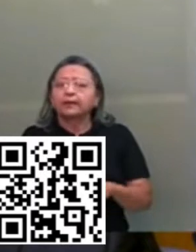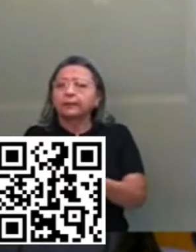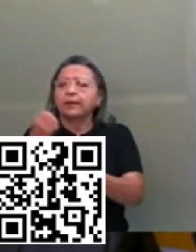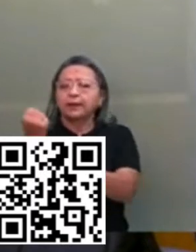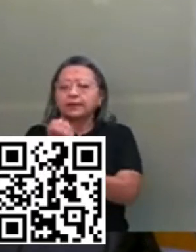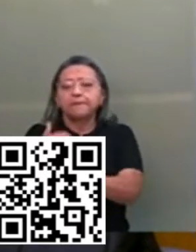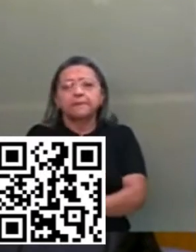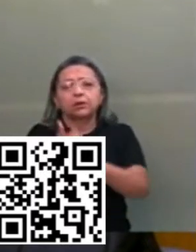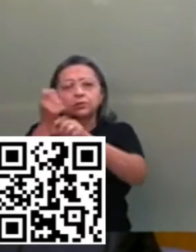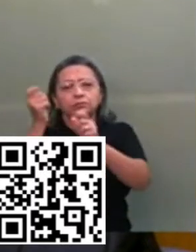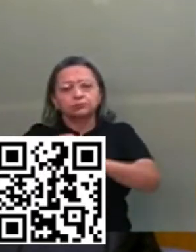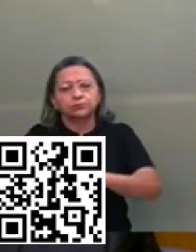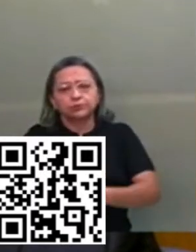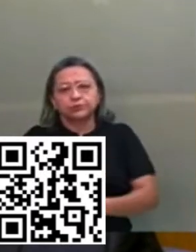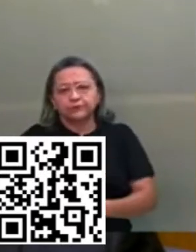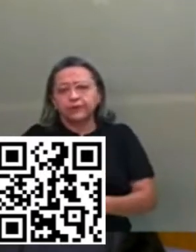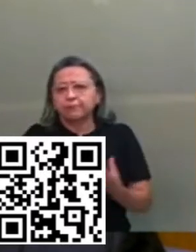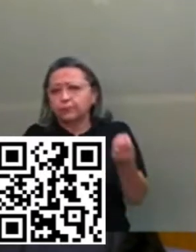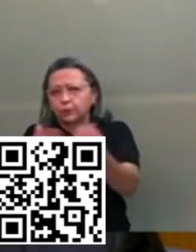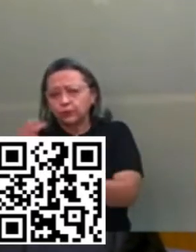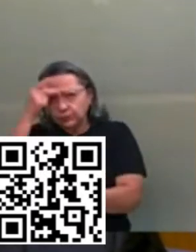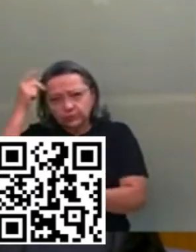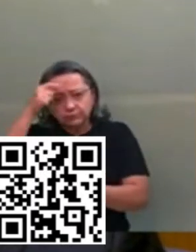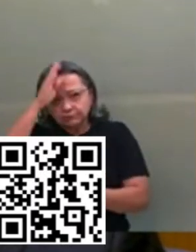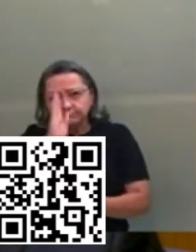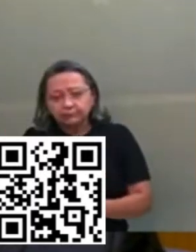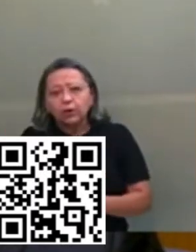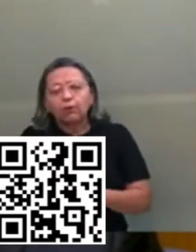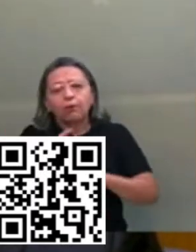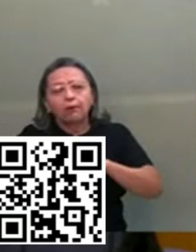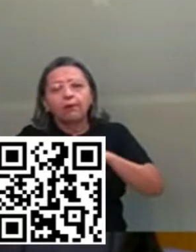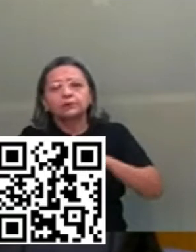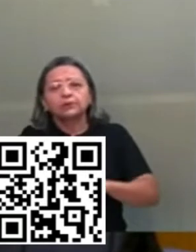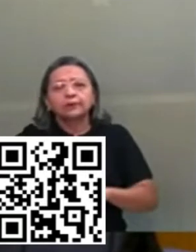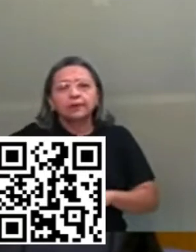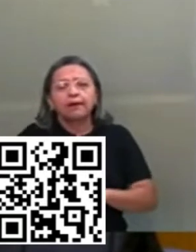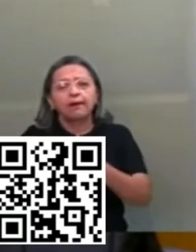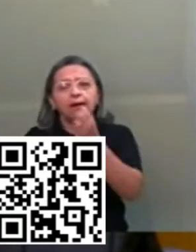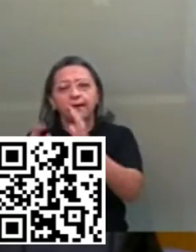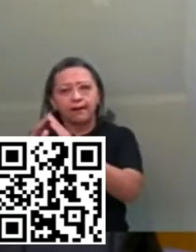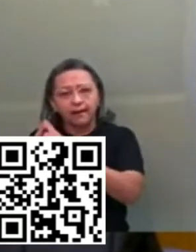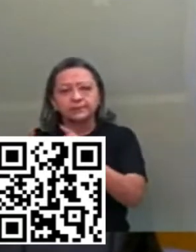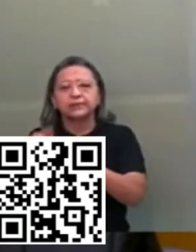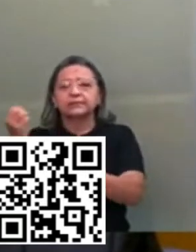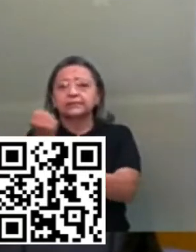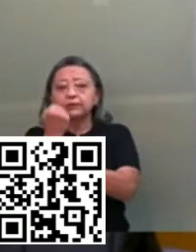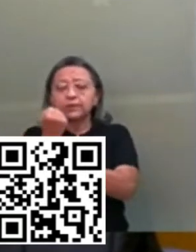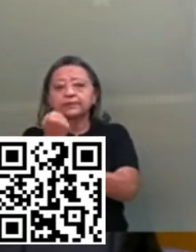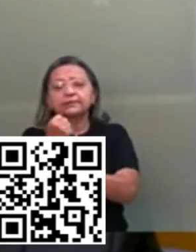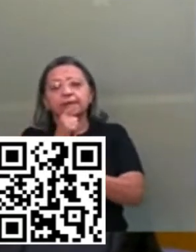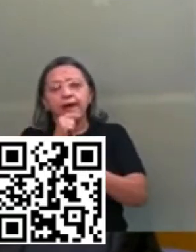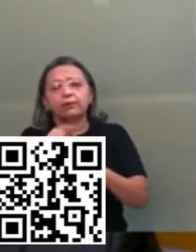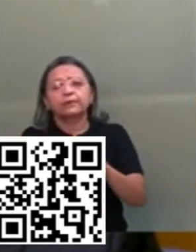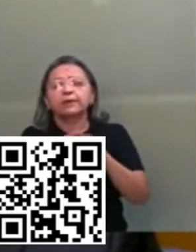Garantimos melhores condições de vida a milhões de brasileiros, com ações nas áreas de habitação, segurança hídrica